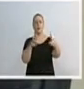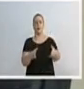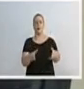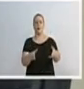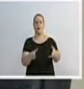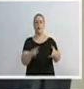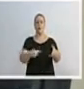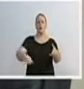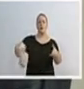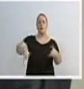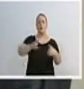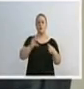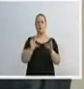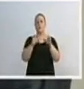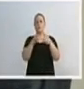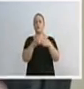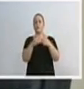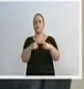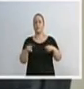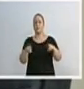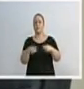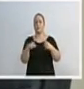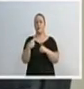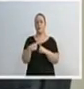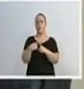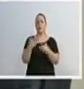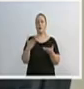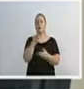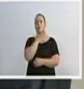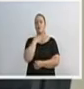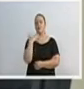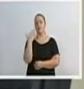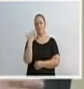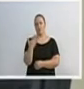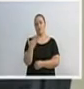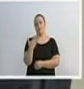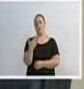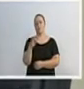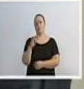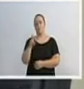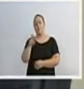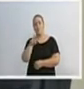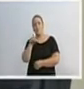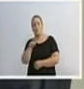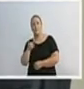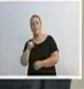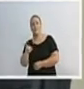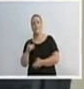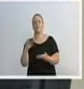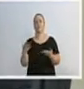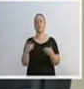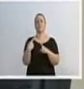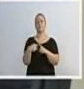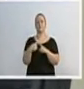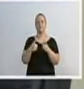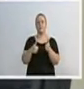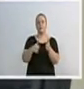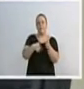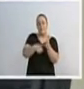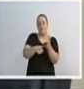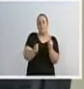da classe musical de Blumenau pelo falecimento, recente falecimento do senhor Alberto Buzzi, membro do nosso sindicato dos músicos de Blumenau